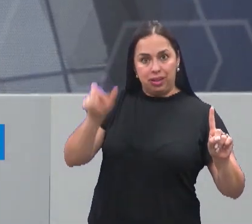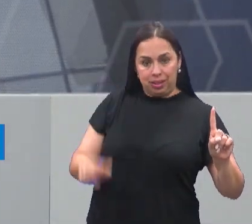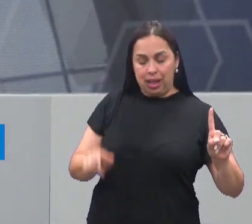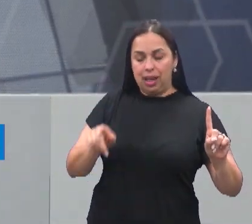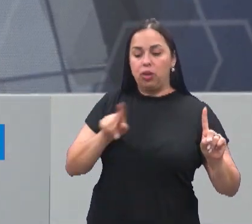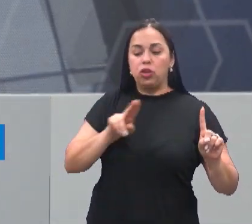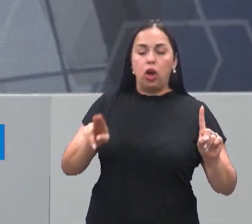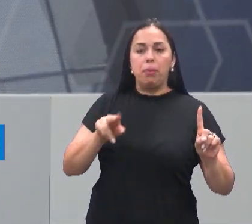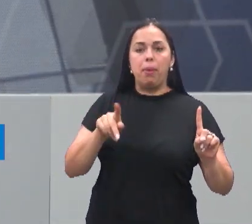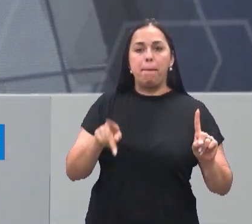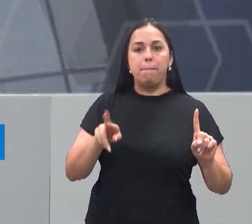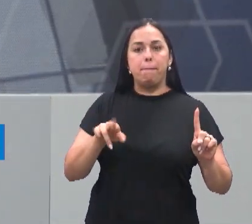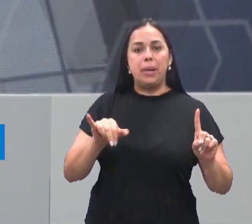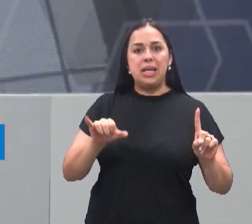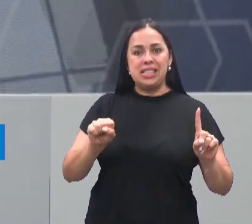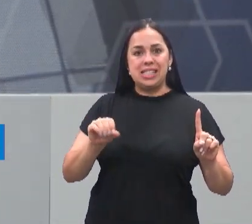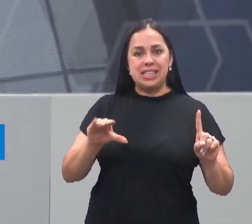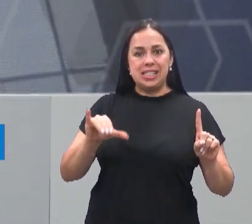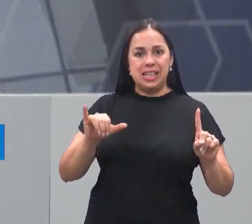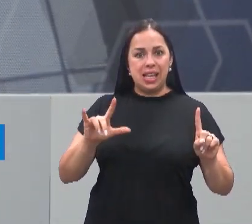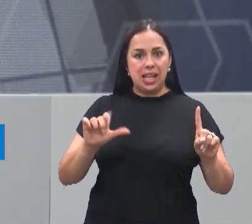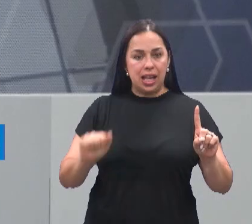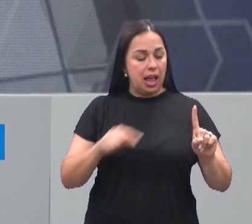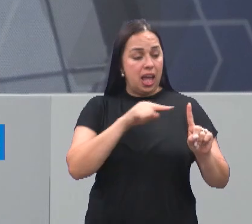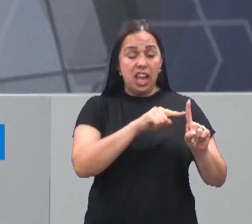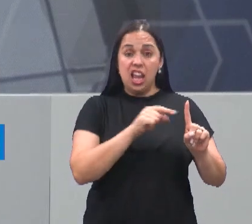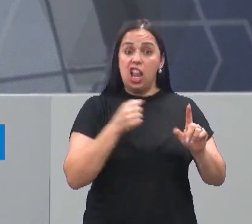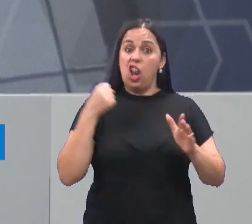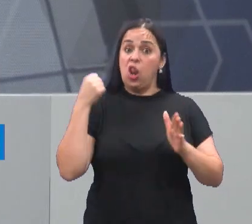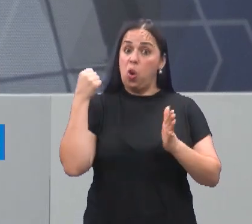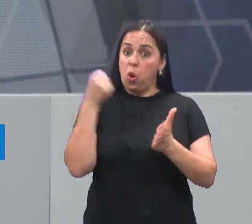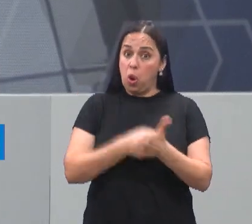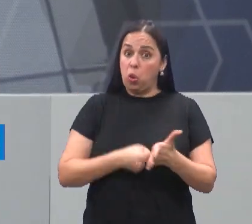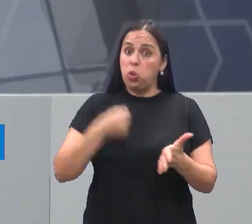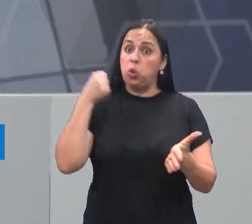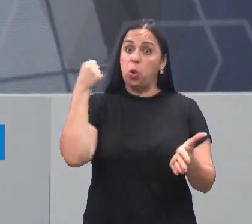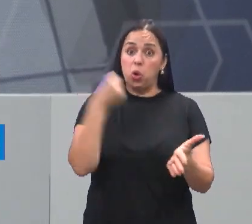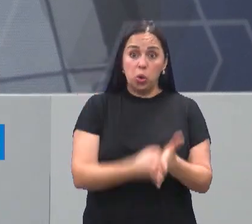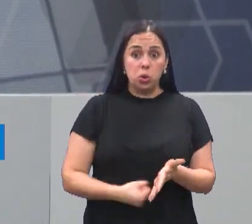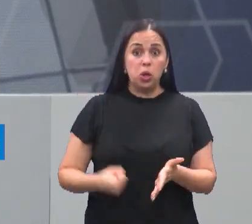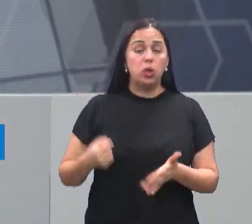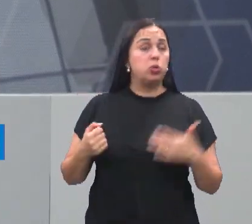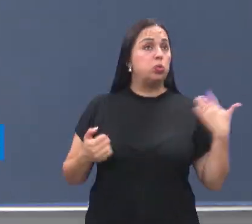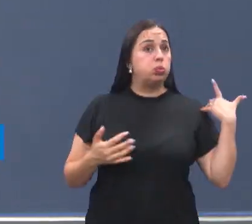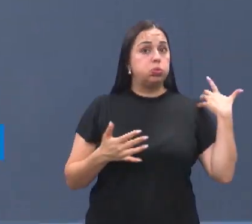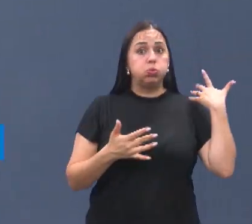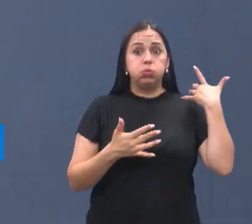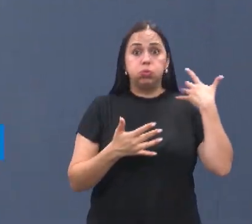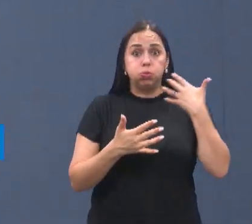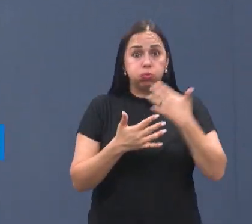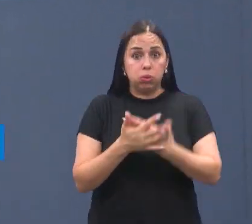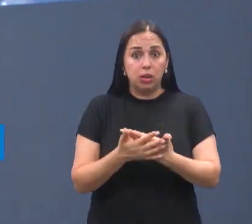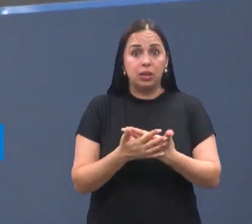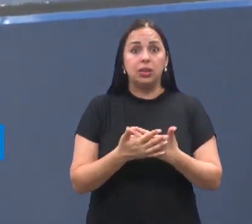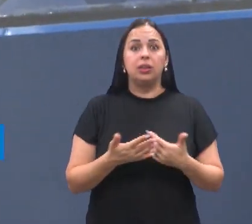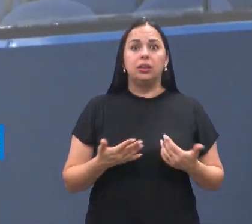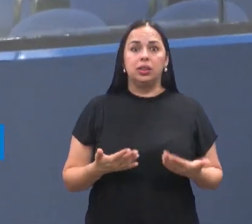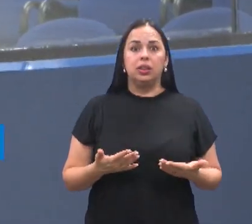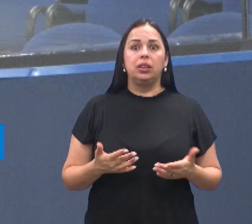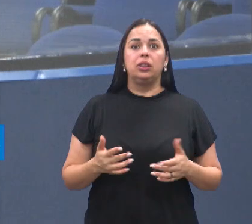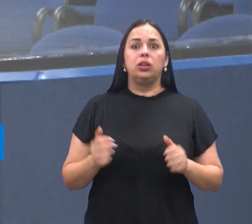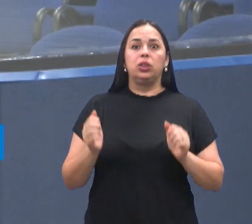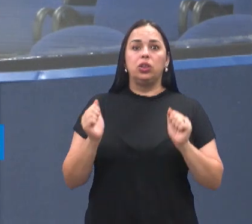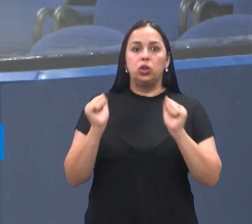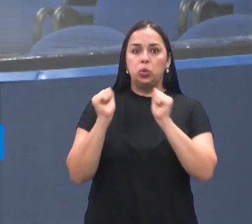você, Rodolfo, um pai que lutou todos esses anos, né,